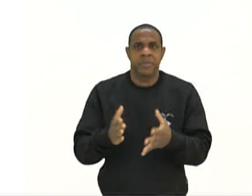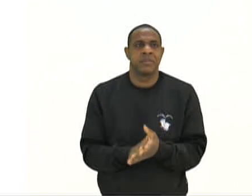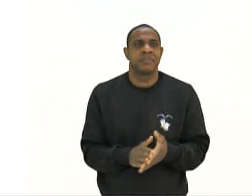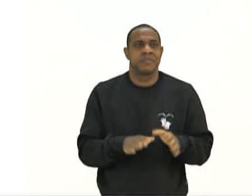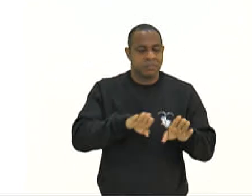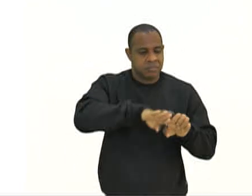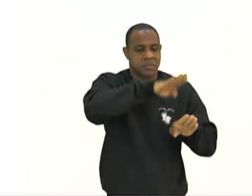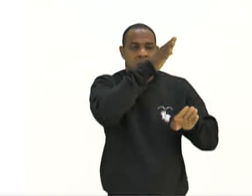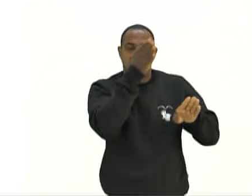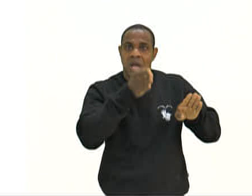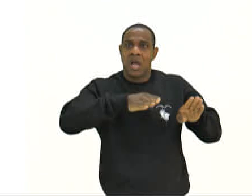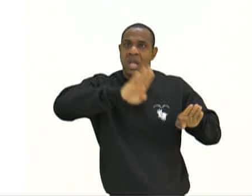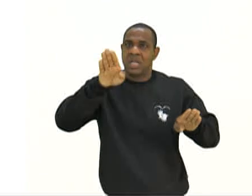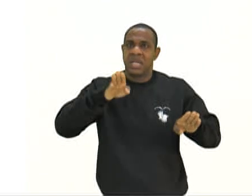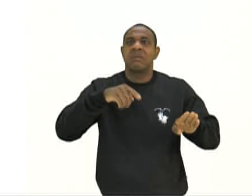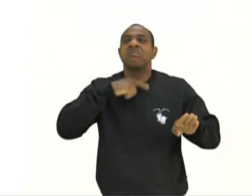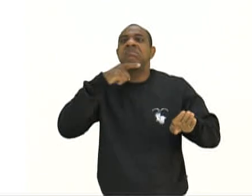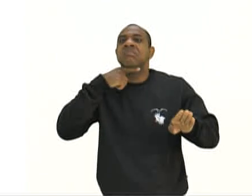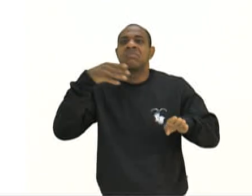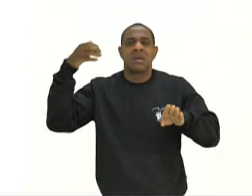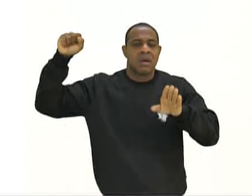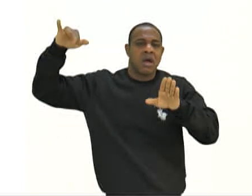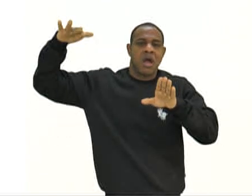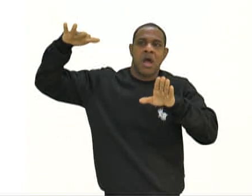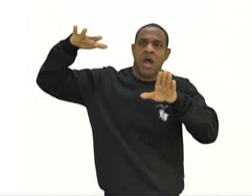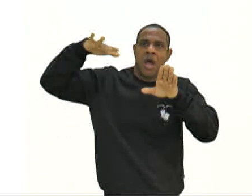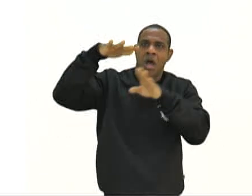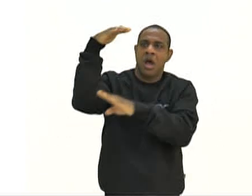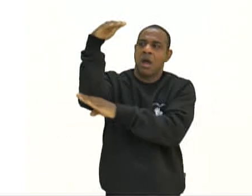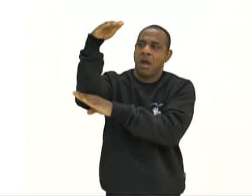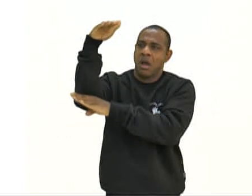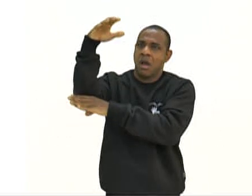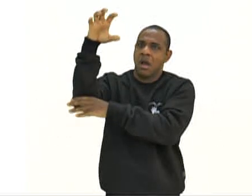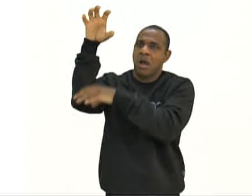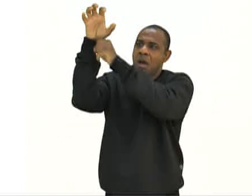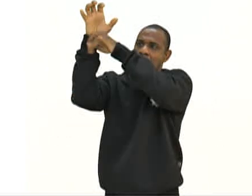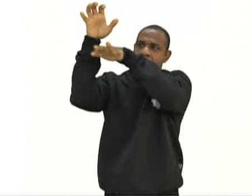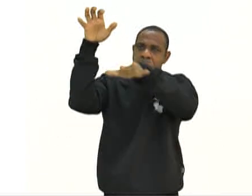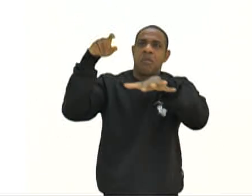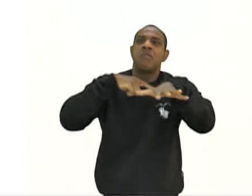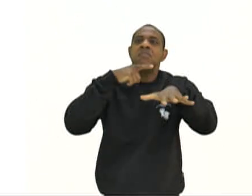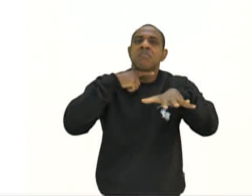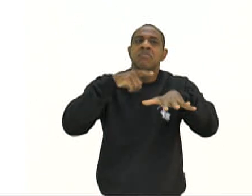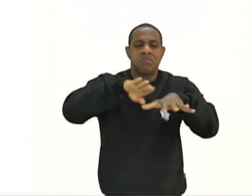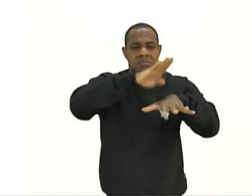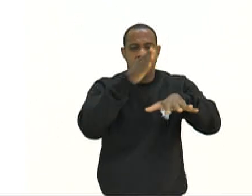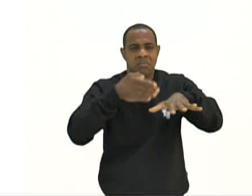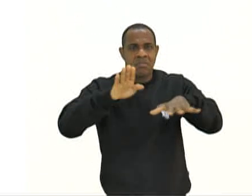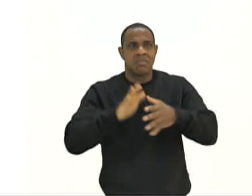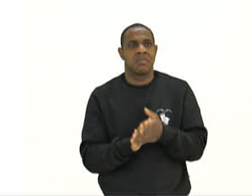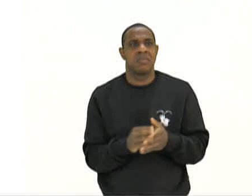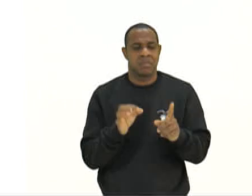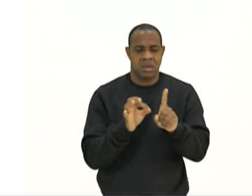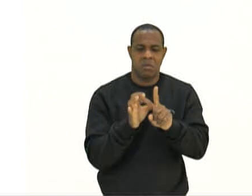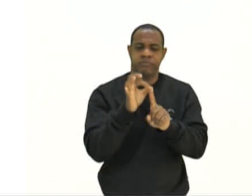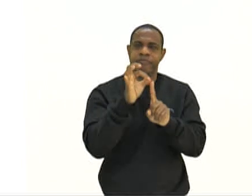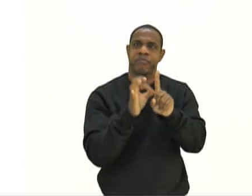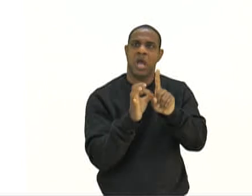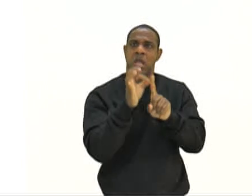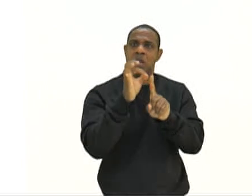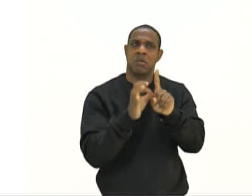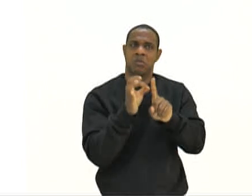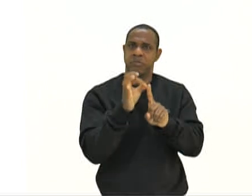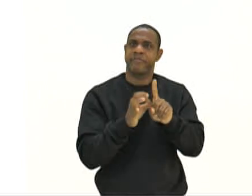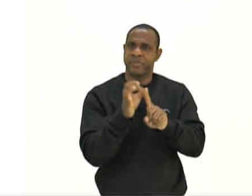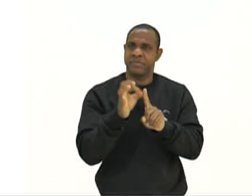impossibilita a passagem dos sinais pela grande quantidade de rochas ali presentes? Na letra C, a temperatura ambiente influencia na